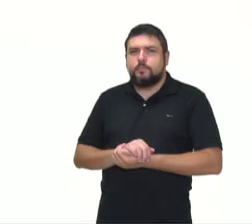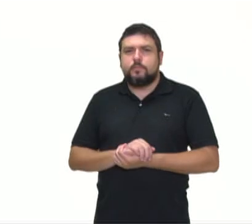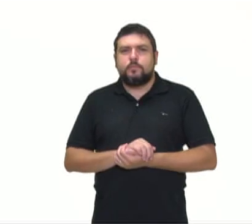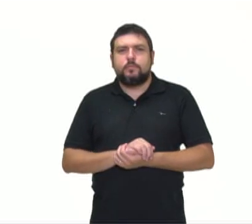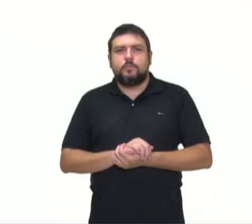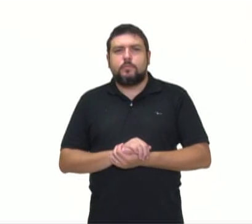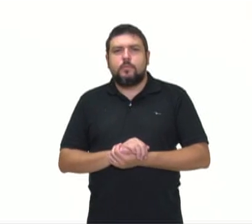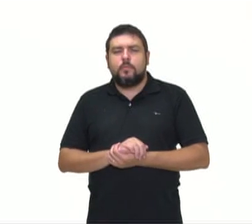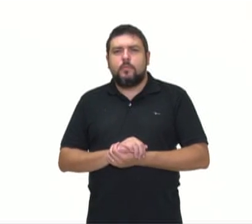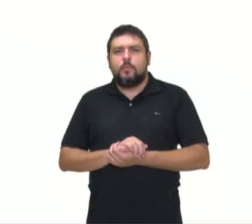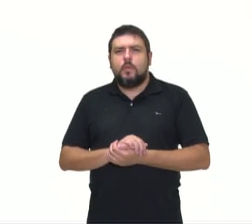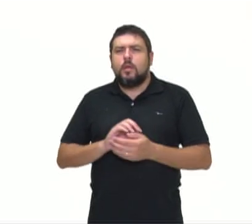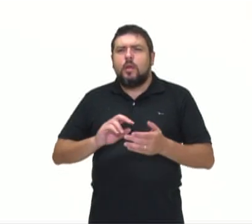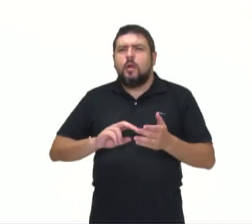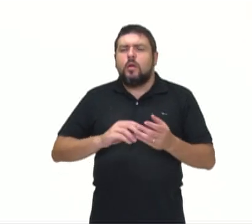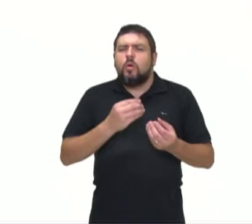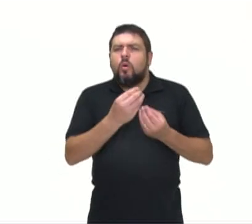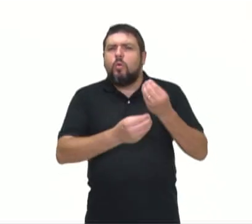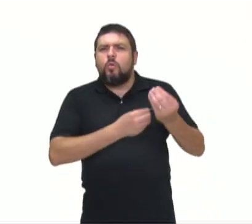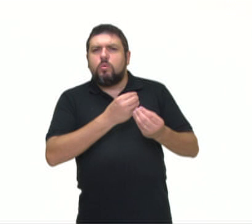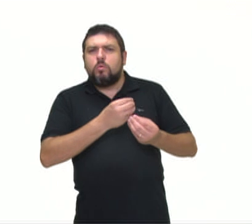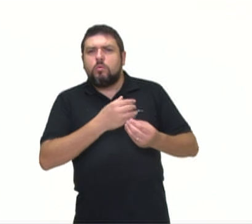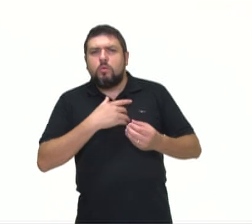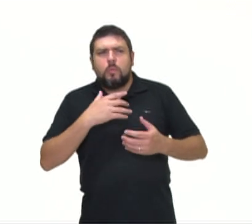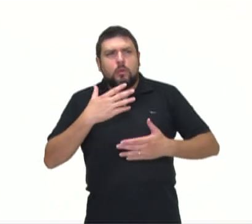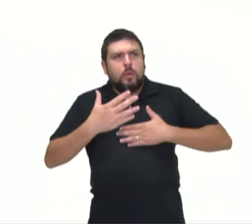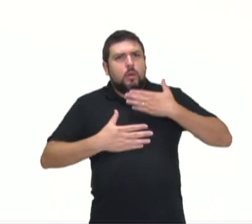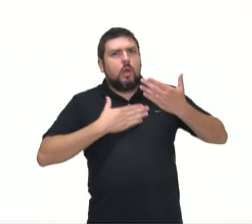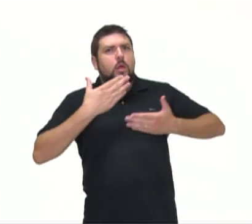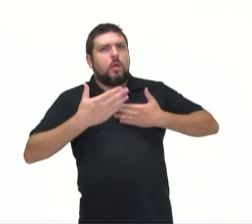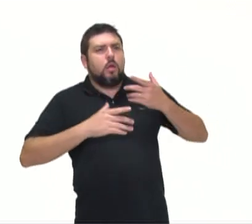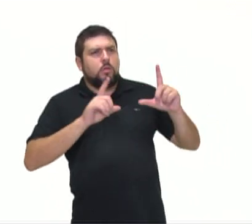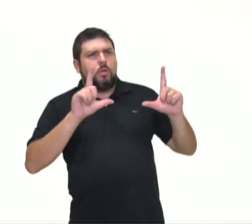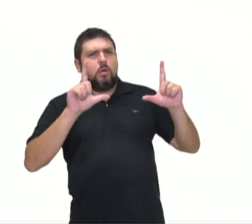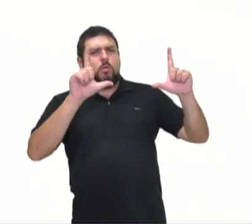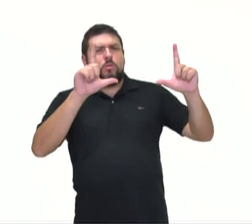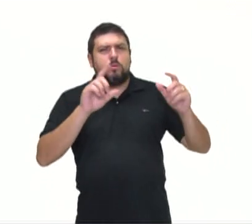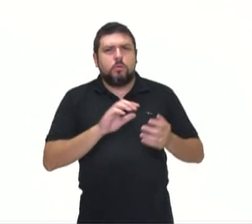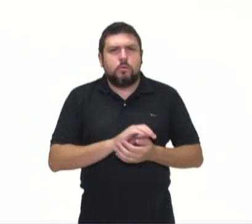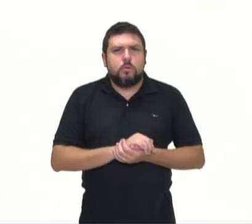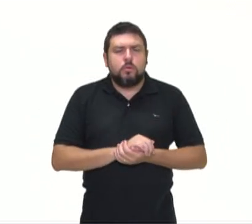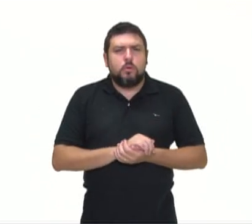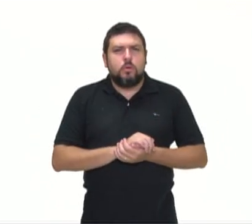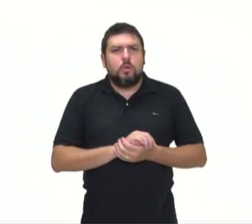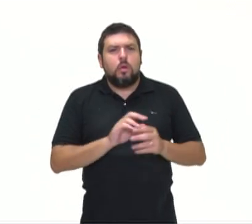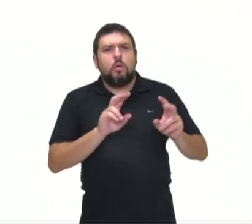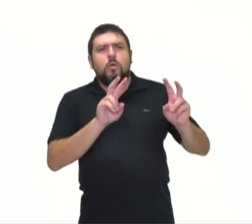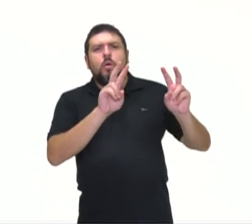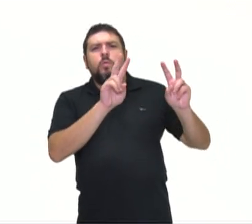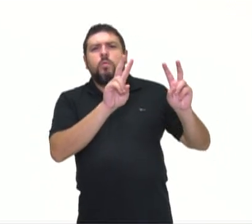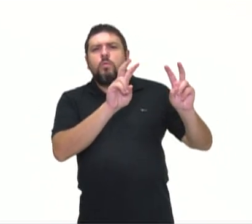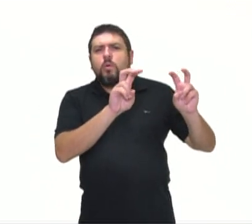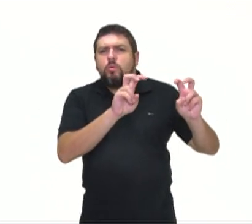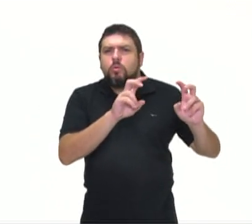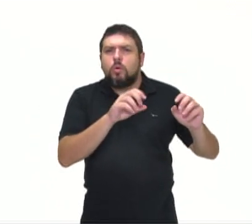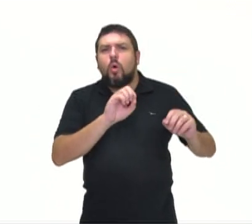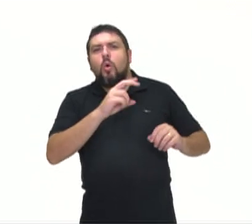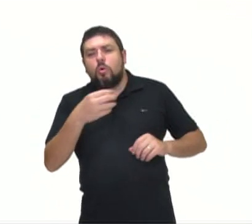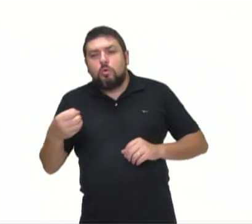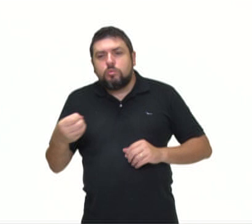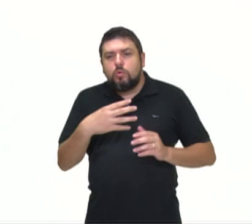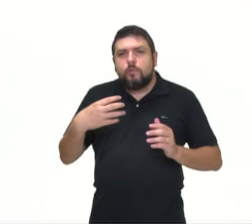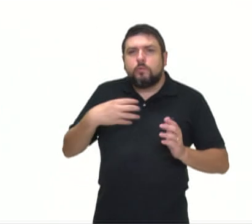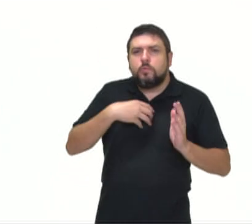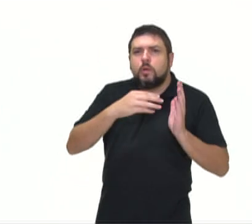que justifica o escândalo ocasionado pela obra de Seurat? O assunto problemático, a inovação na forma de pintar ou o